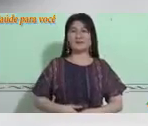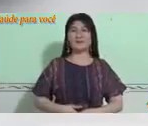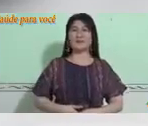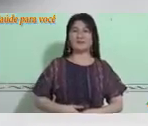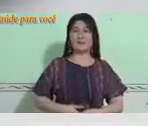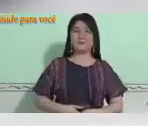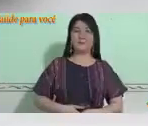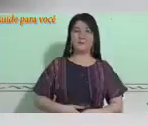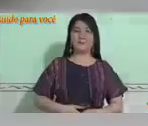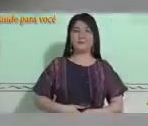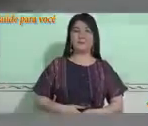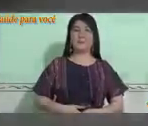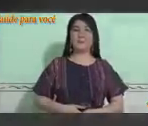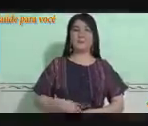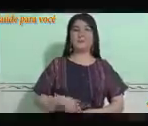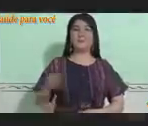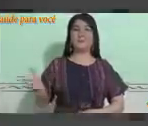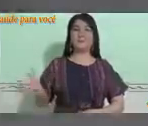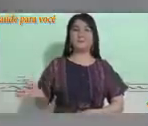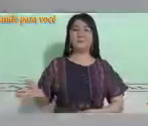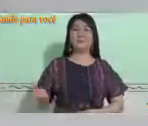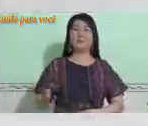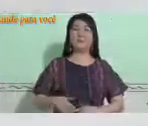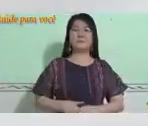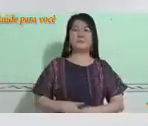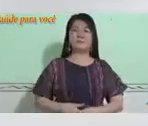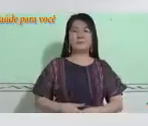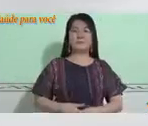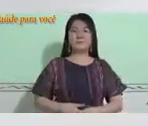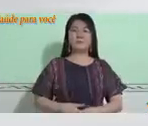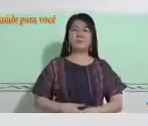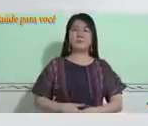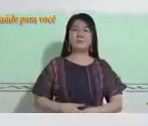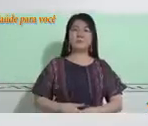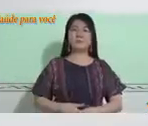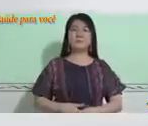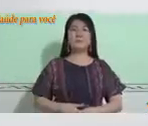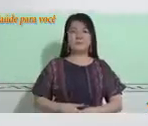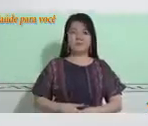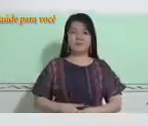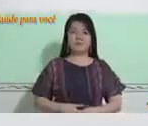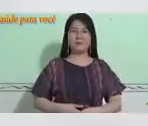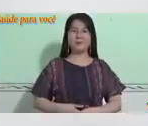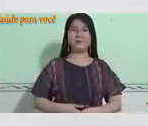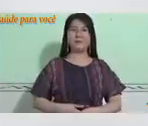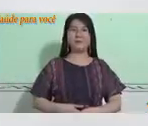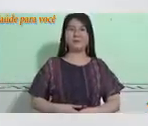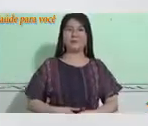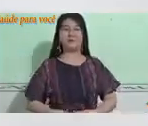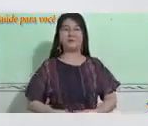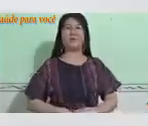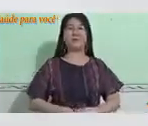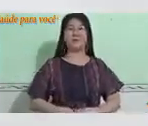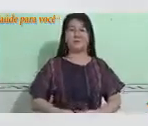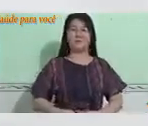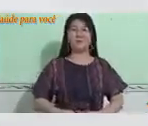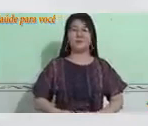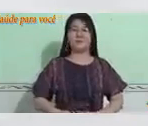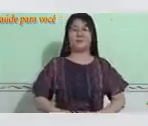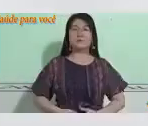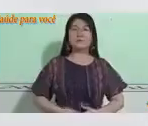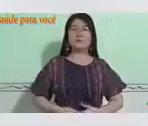DIOSPERATIREOIDEA que o médico pode indicar. Ponto depois de remover a tireoide totalmente, vírgula, estes medicamentos têm de ser tomados